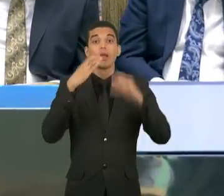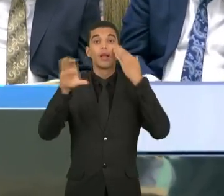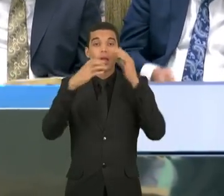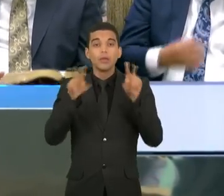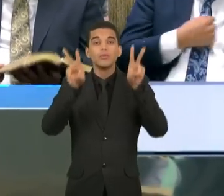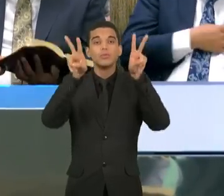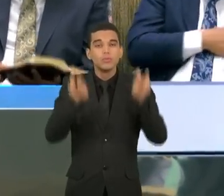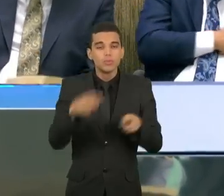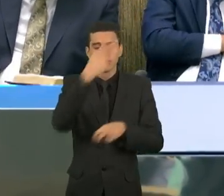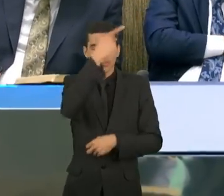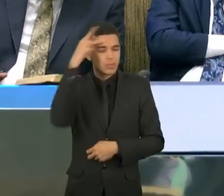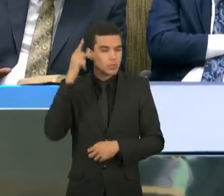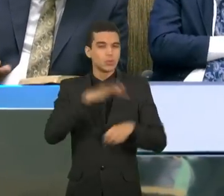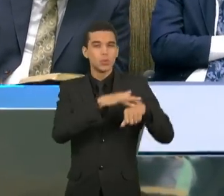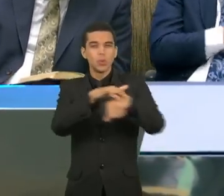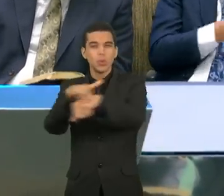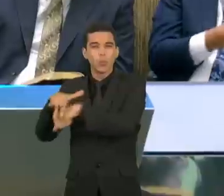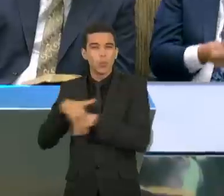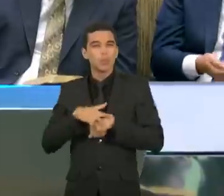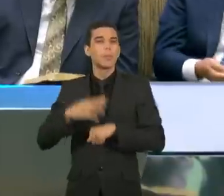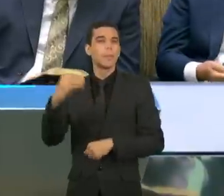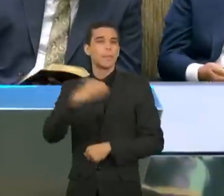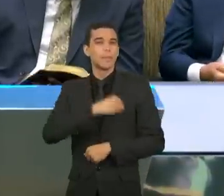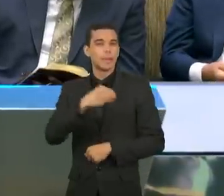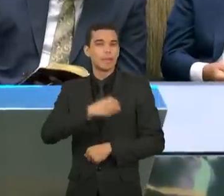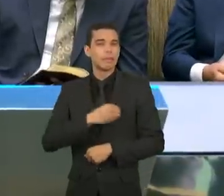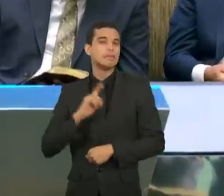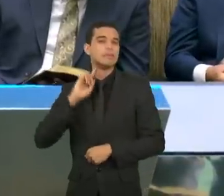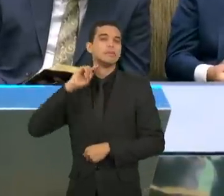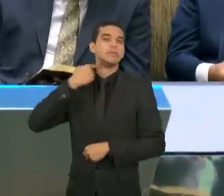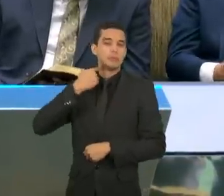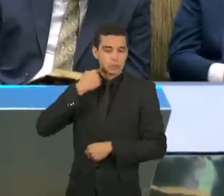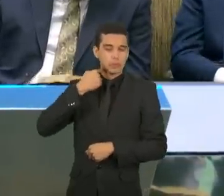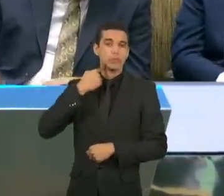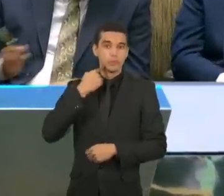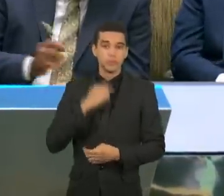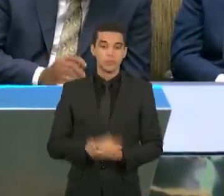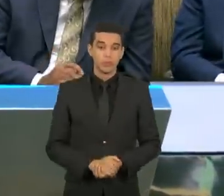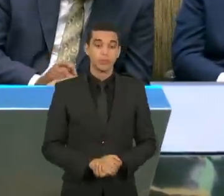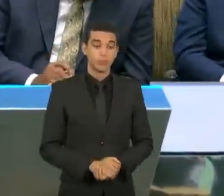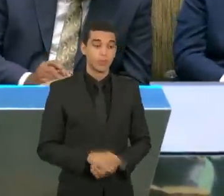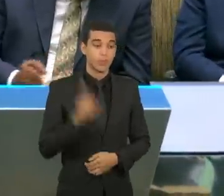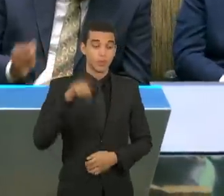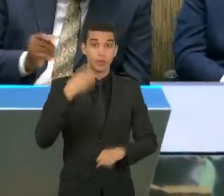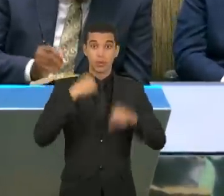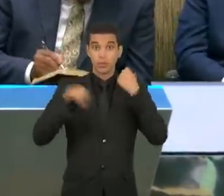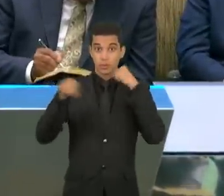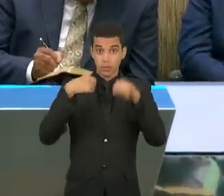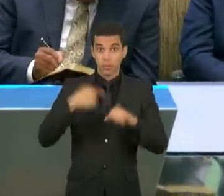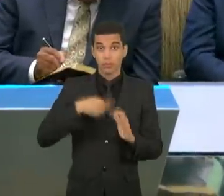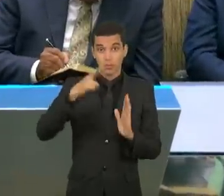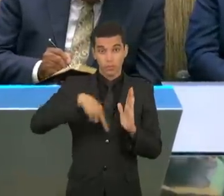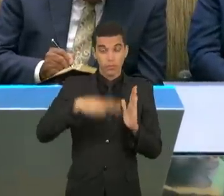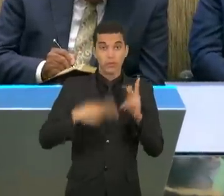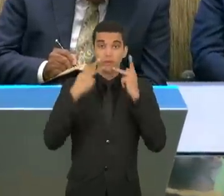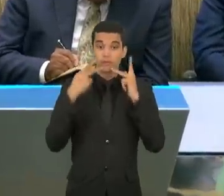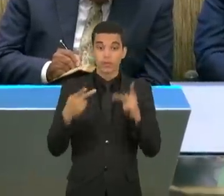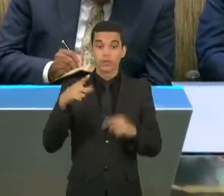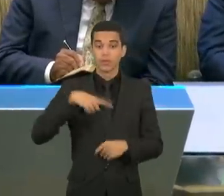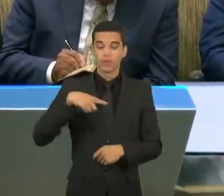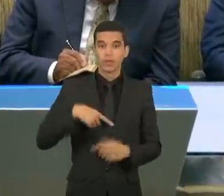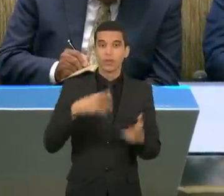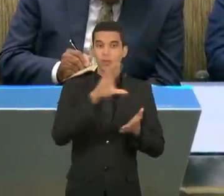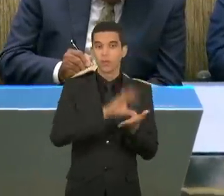doença humana, a mancha mortal e hereditária do pecado. Este salmo, como eu disse, repete o